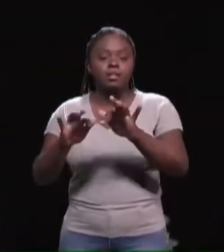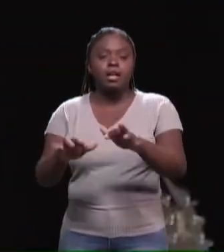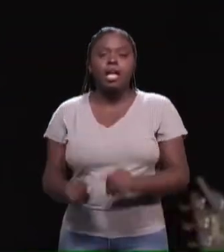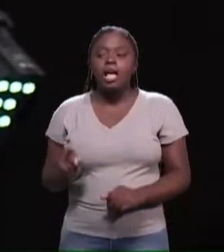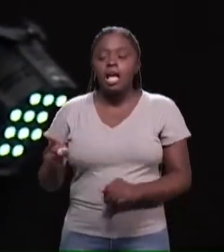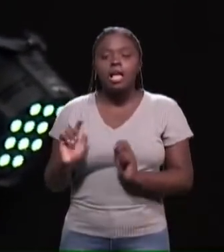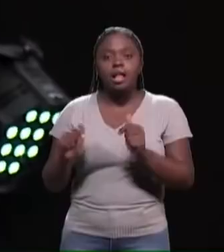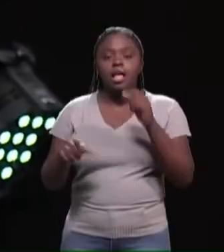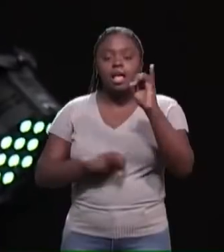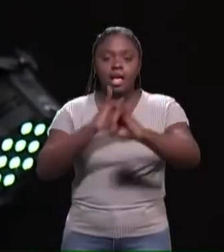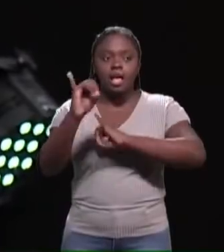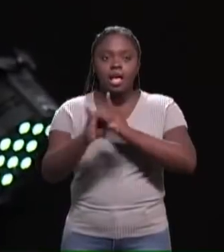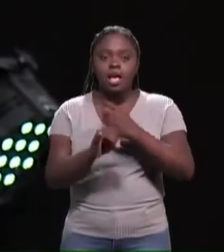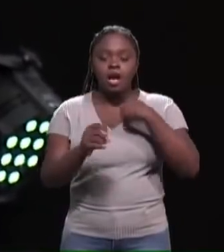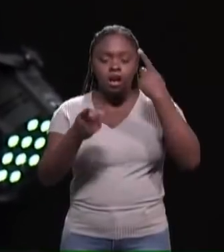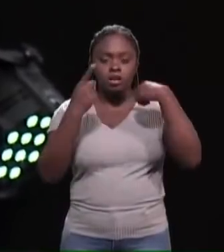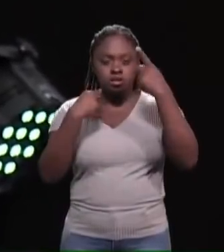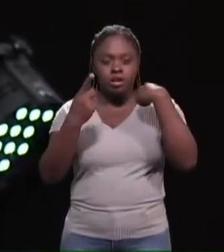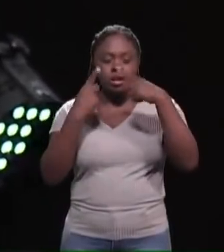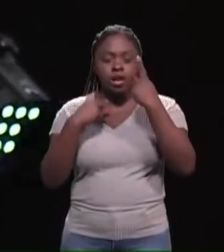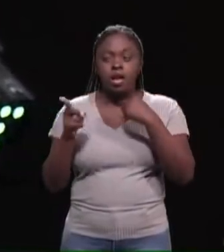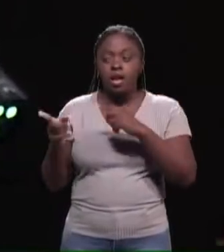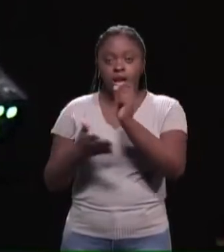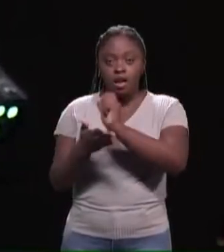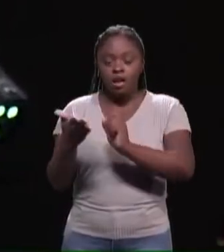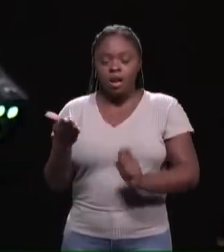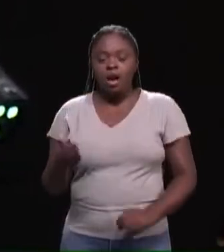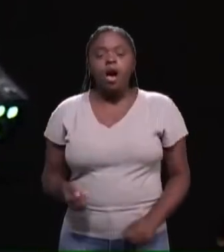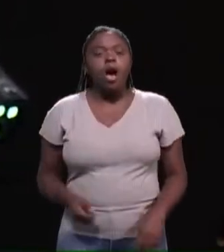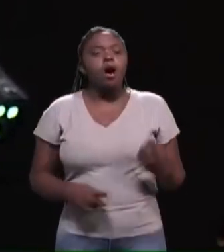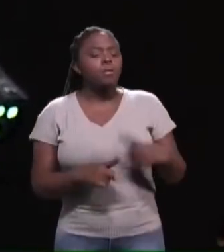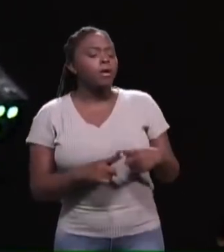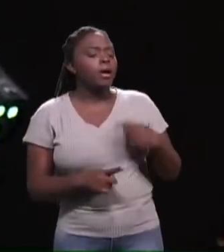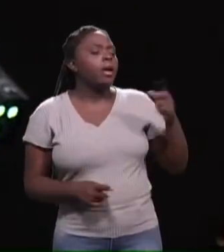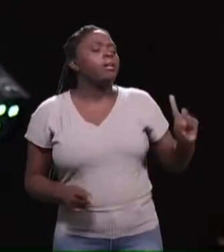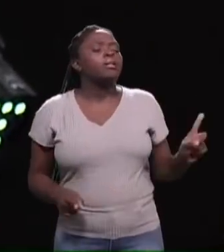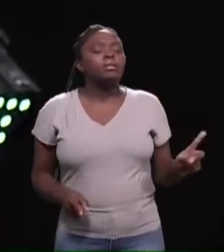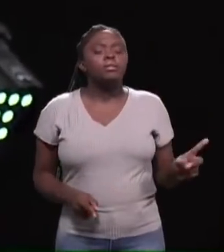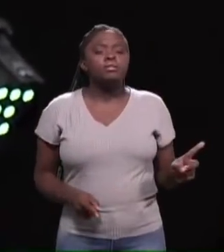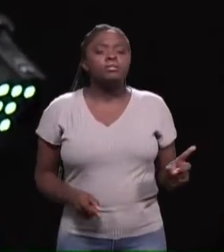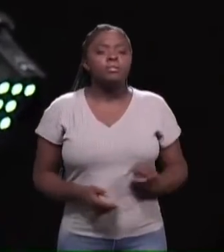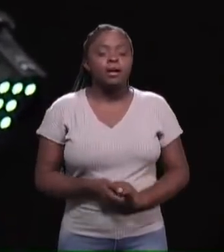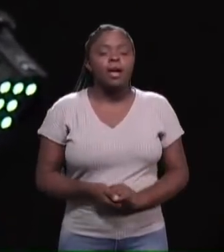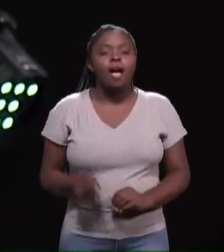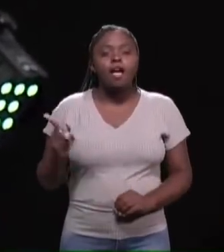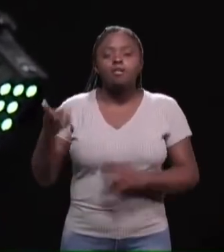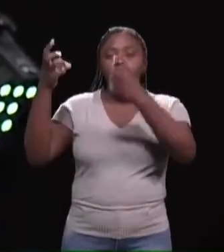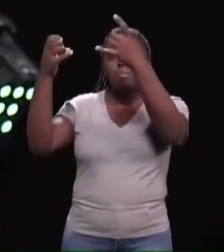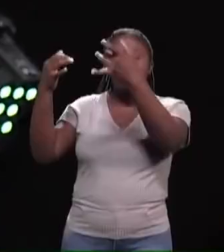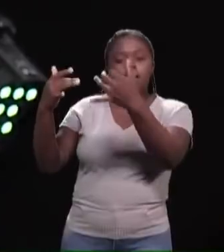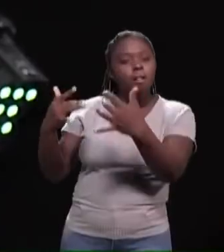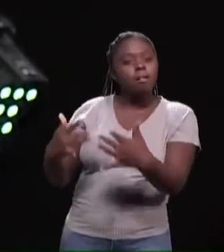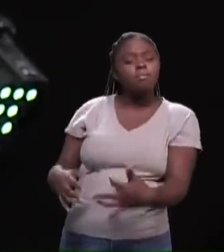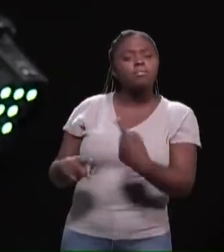fez uma postagem na internet que eu chorei. Ele escreveu assim: por que não eu? E ele começou a falar: por